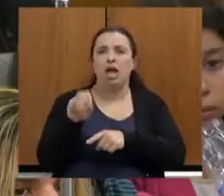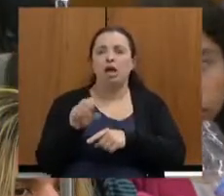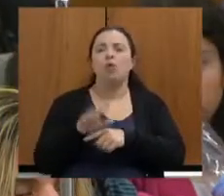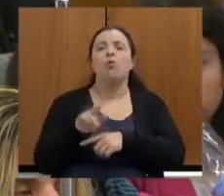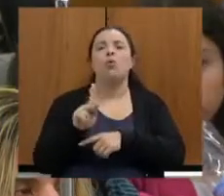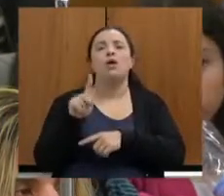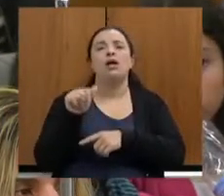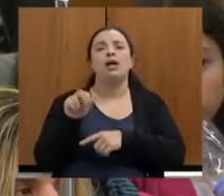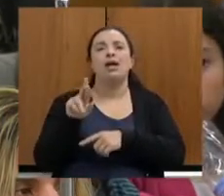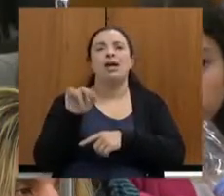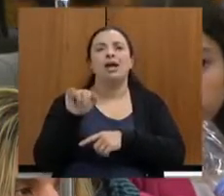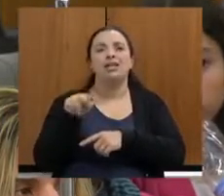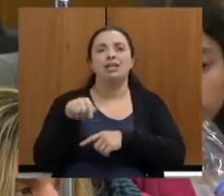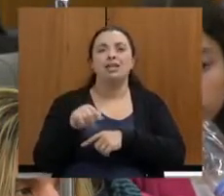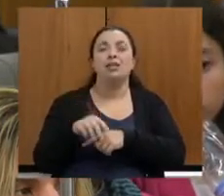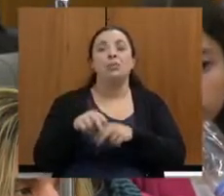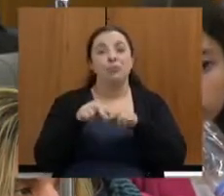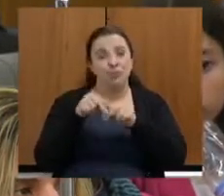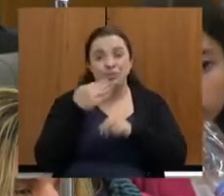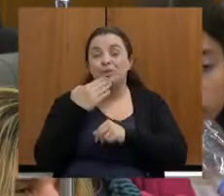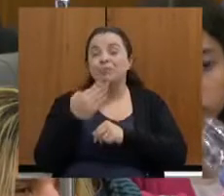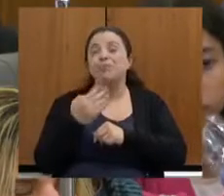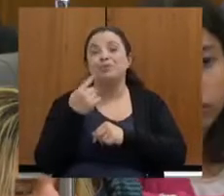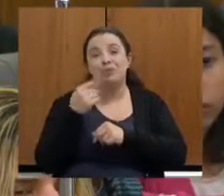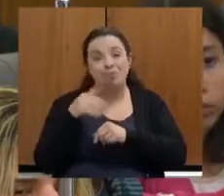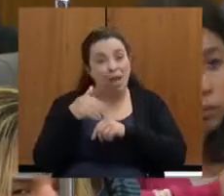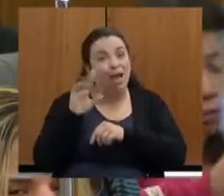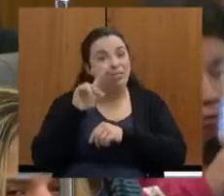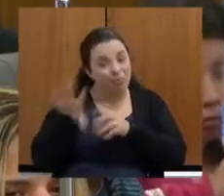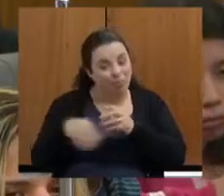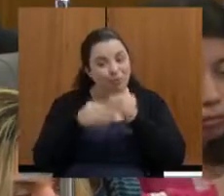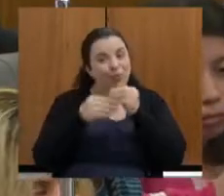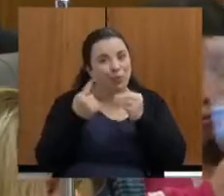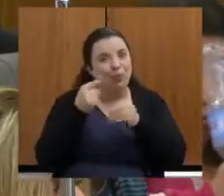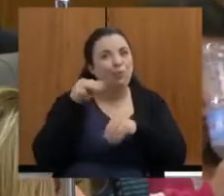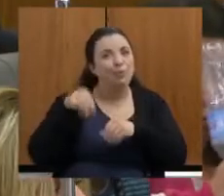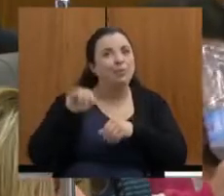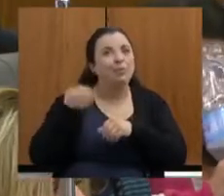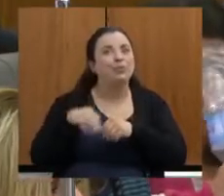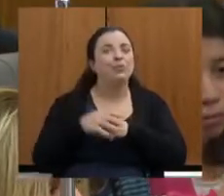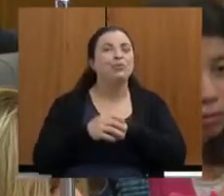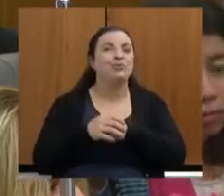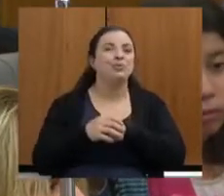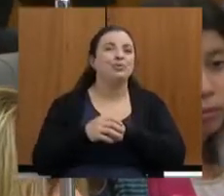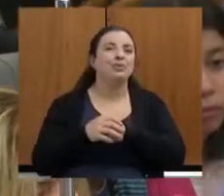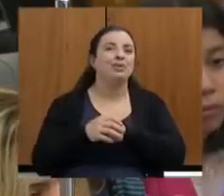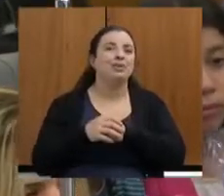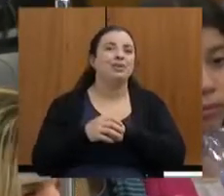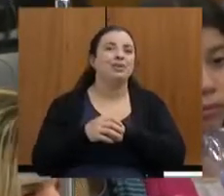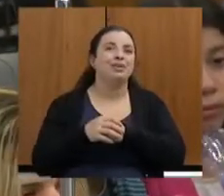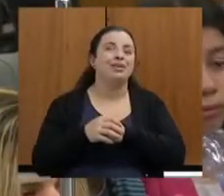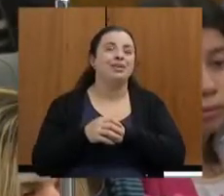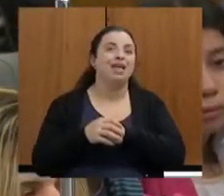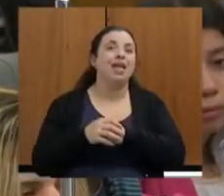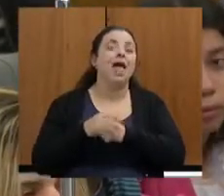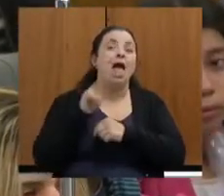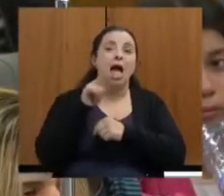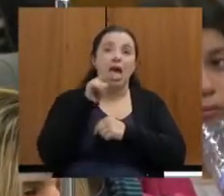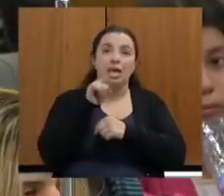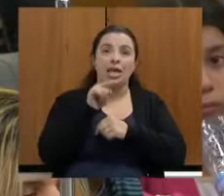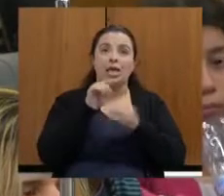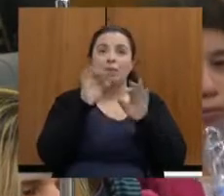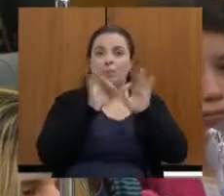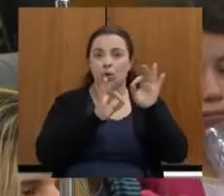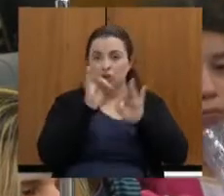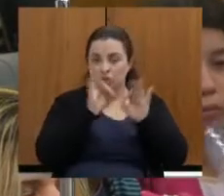dizer para vocês por isso que eu pedi mais um minuto aqui ó porque Olha aquele aquele para é tudo